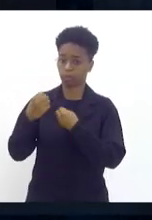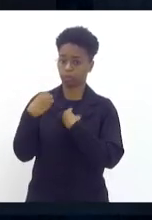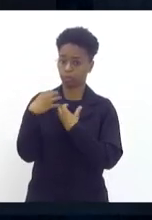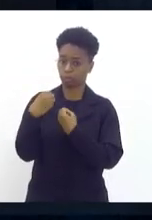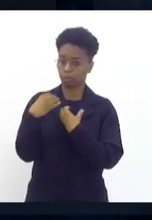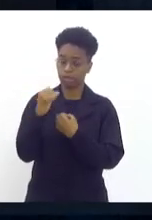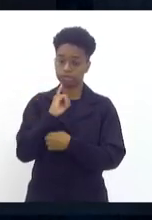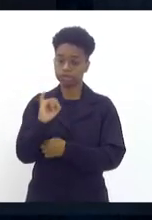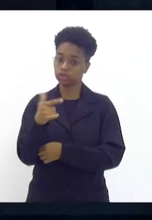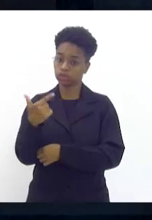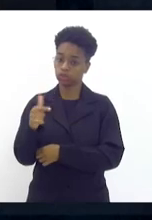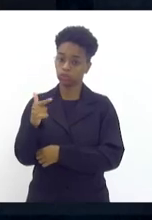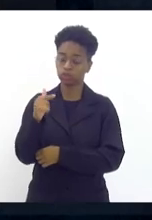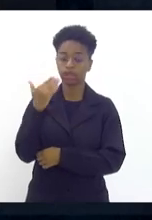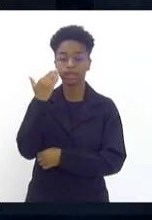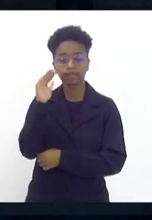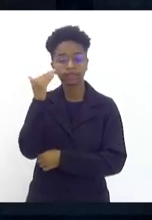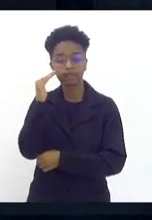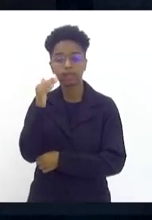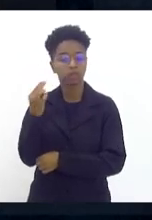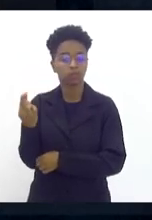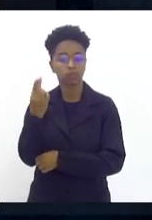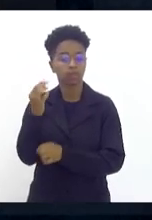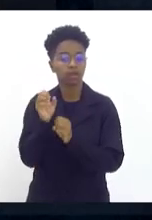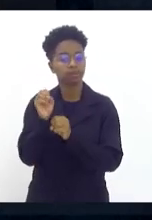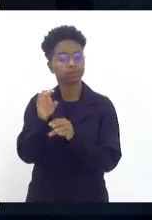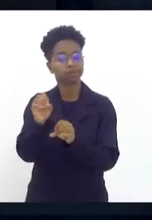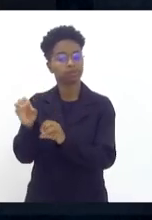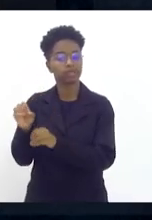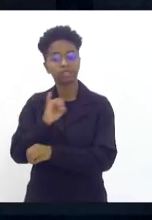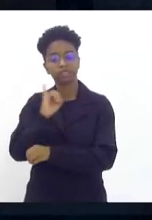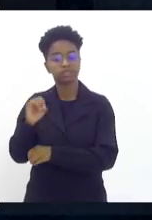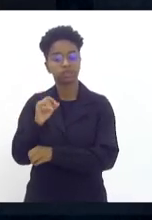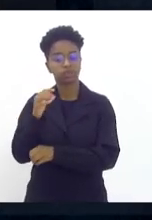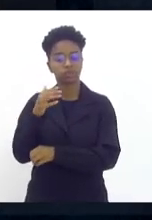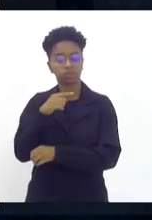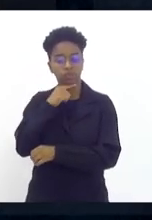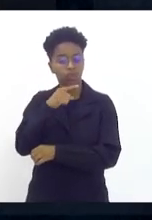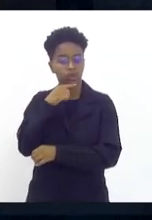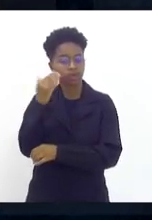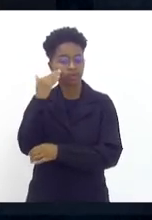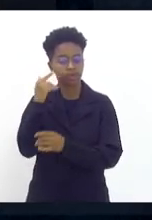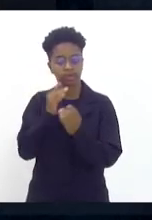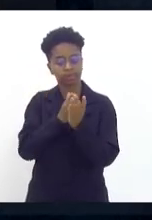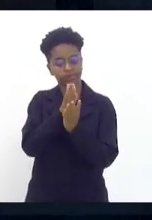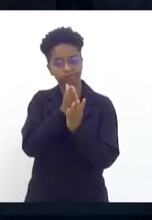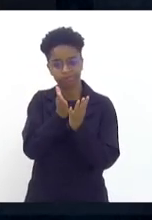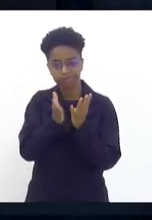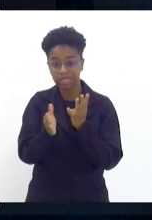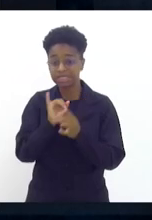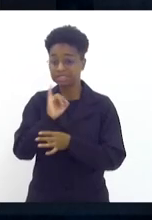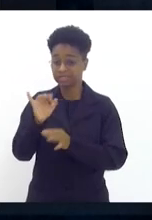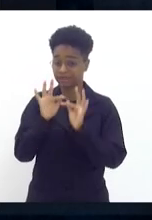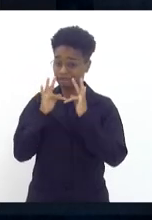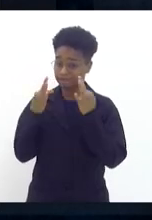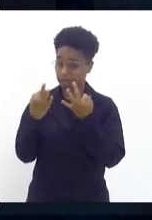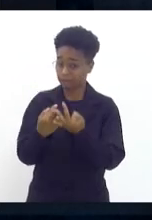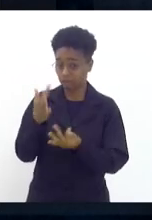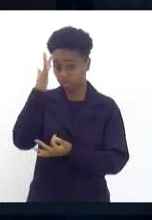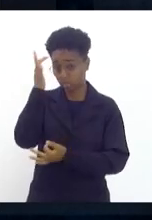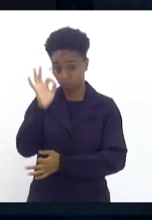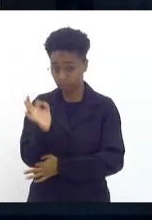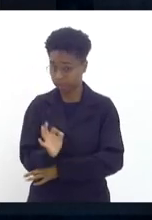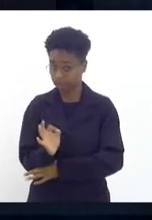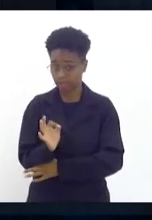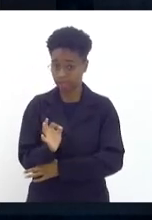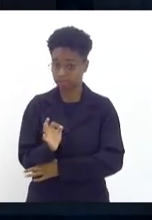o entendimento, né, de todas essas dimensões. Se a família não entende, não